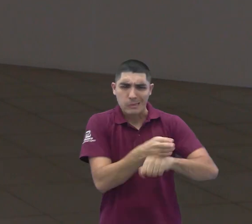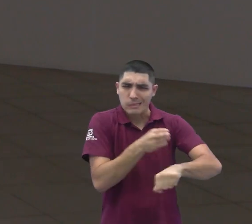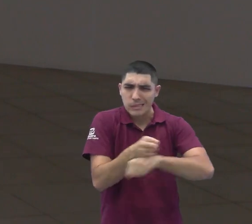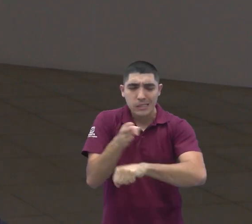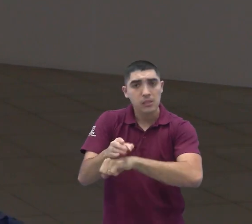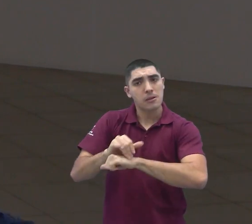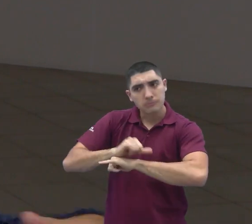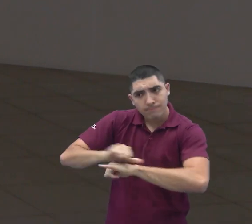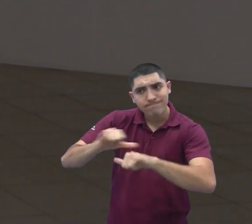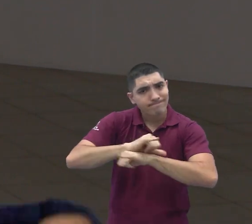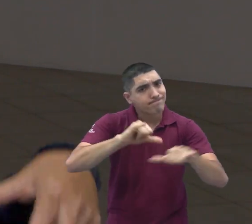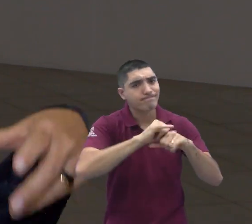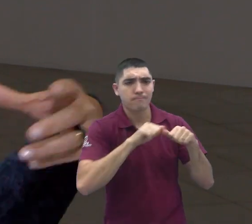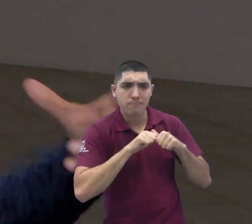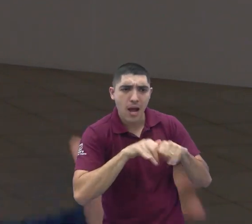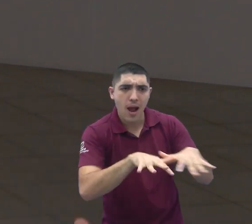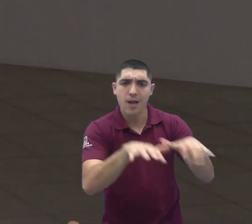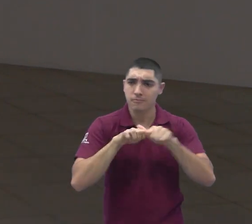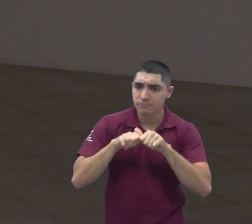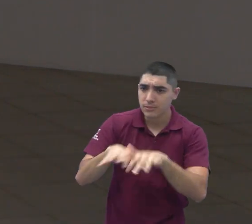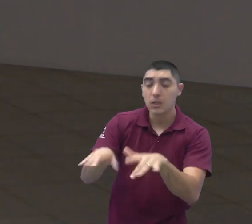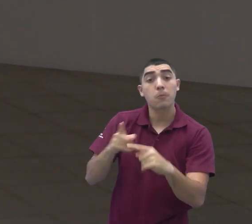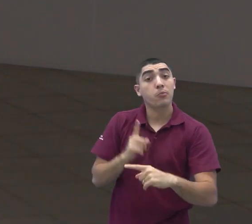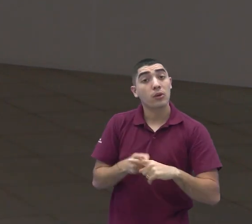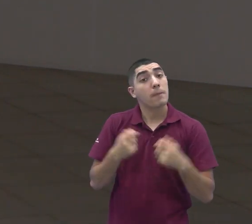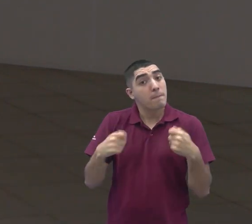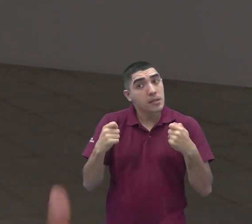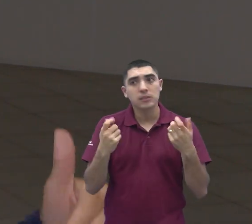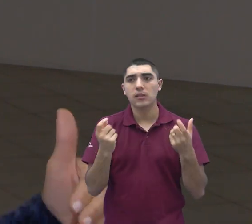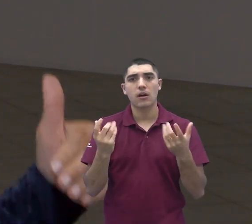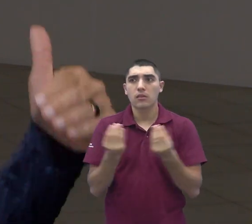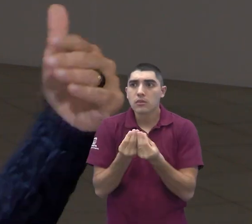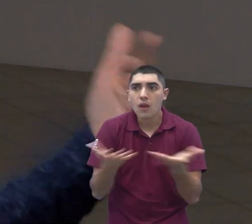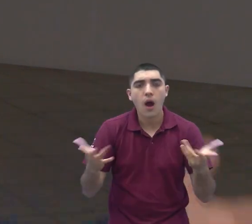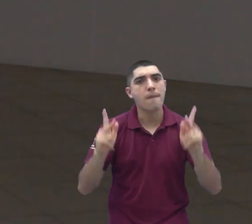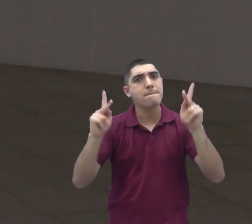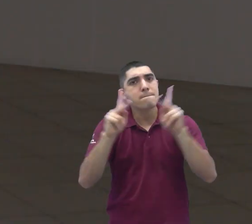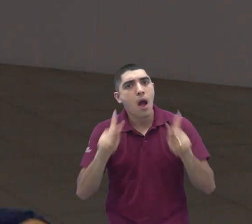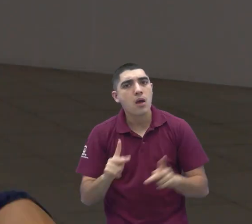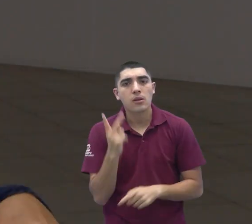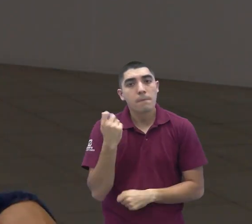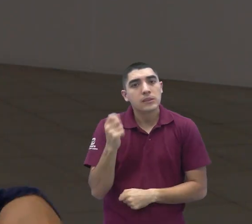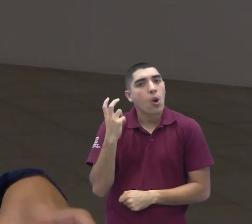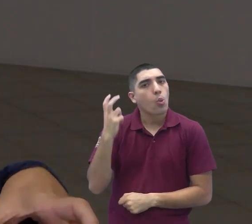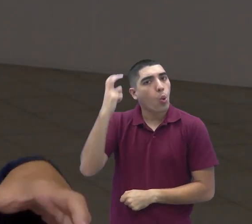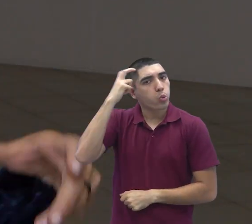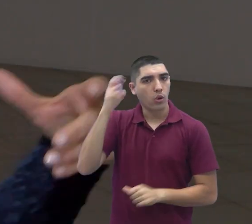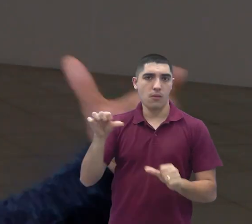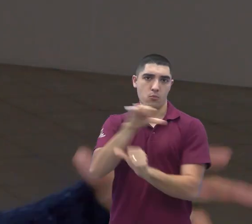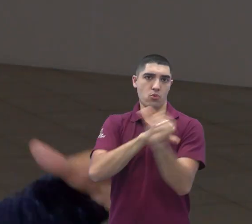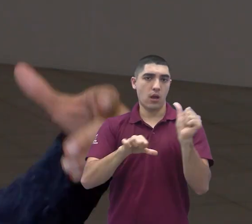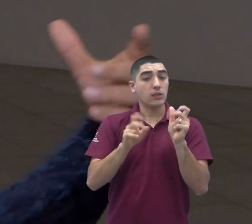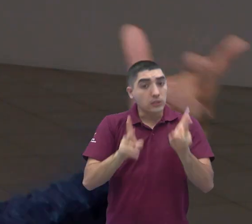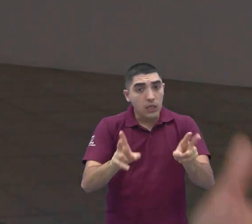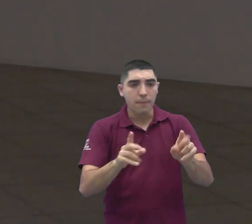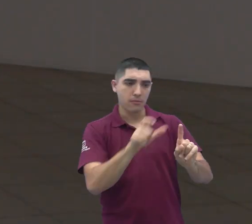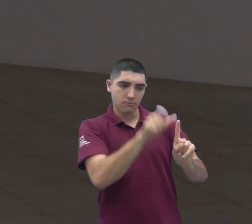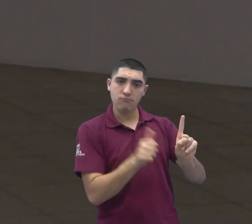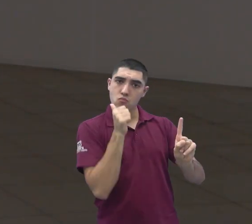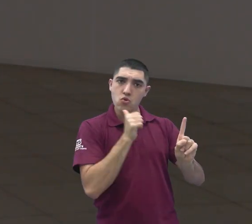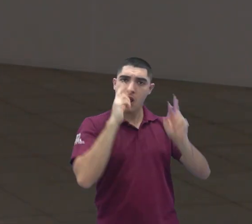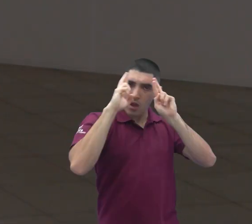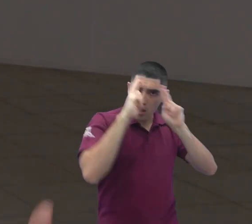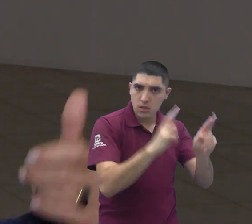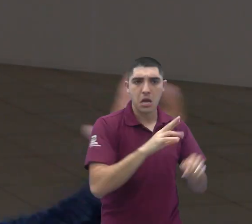com grupos, que possa realmente multiplicar essa ideia de uma cultura de paz, de uma cultura de valorização, de